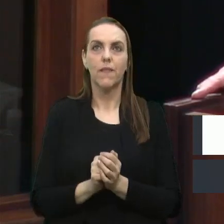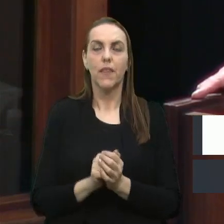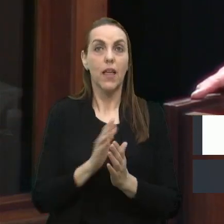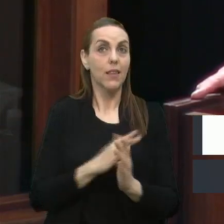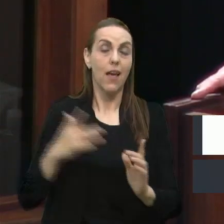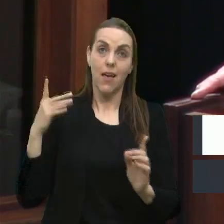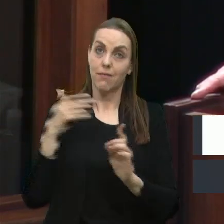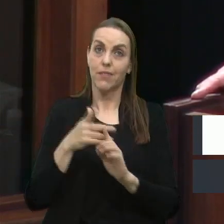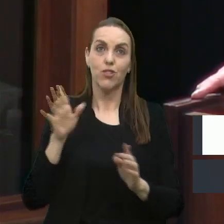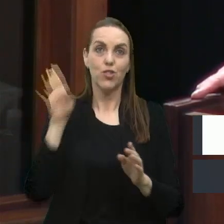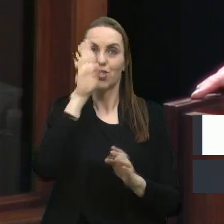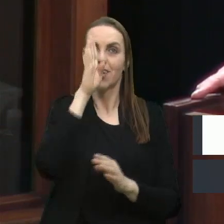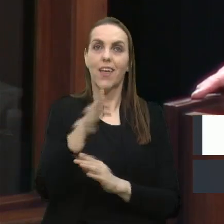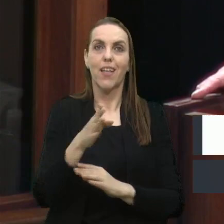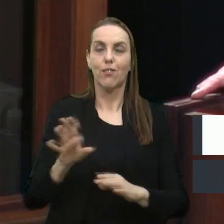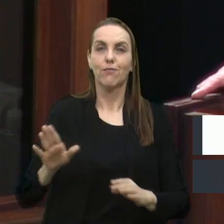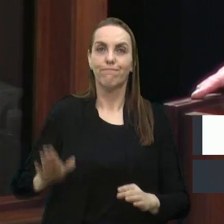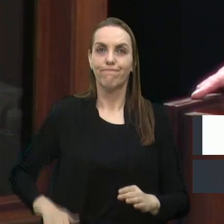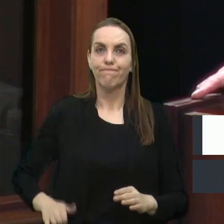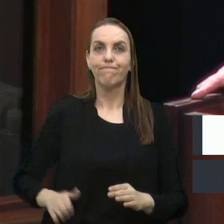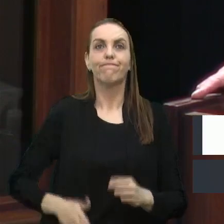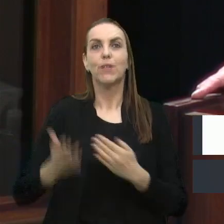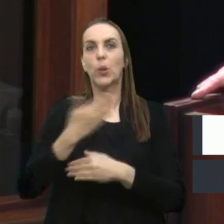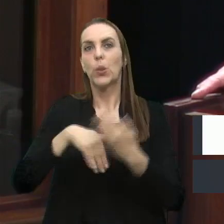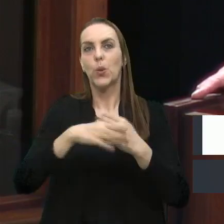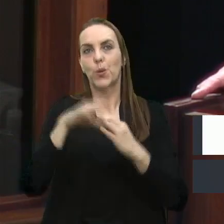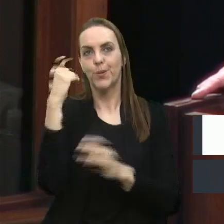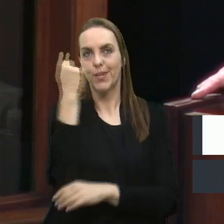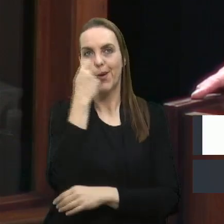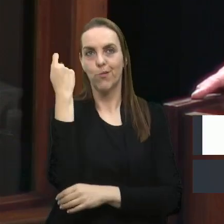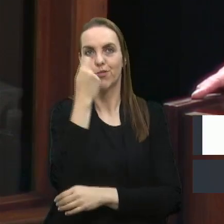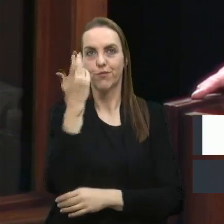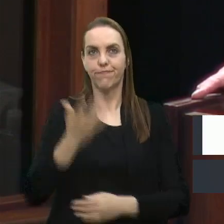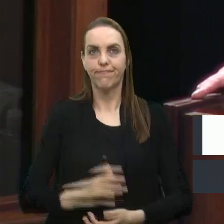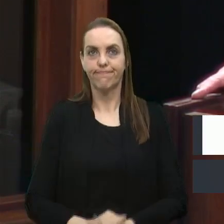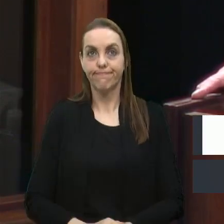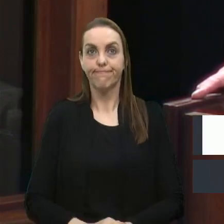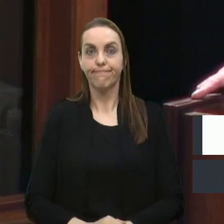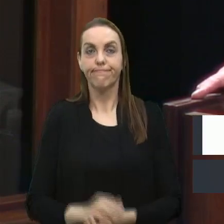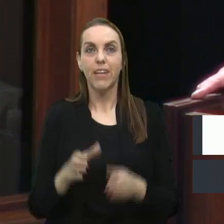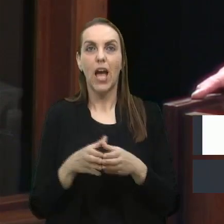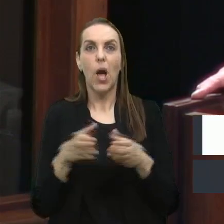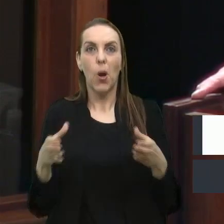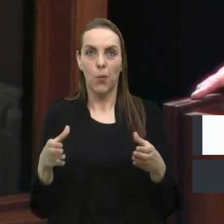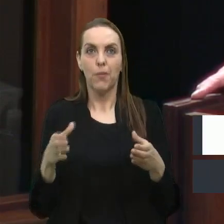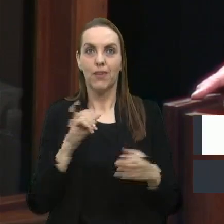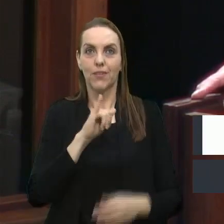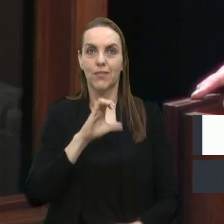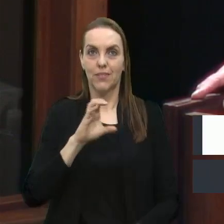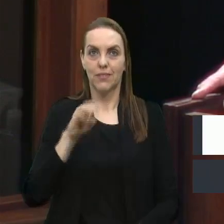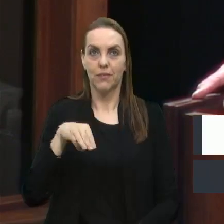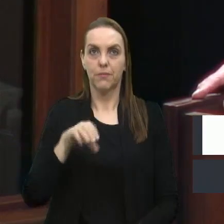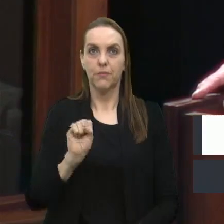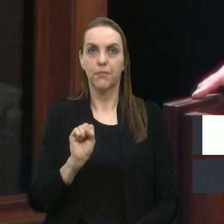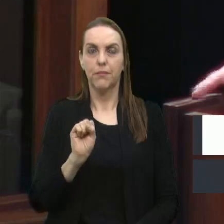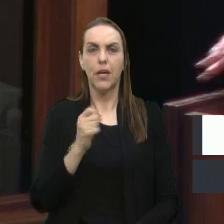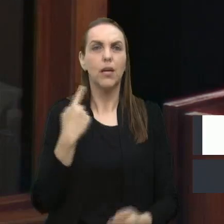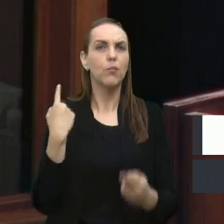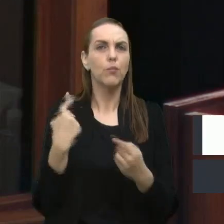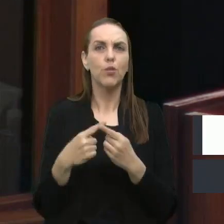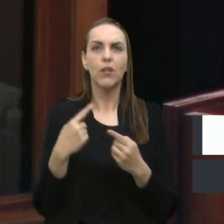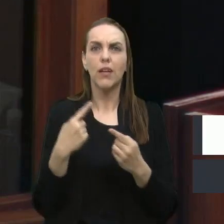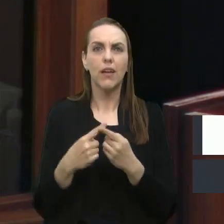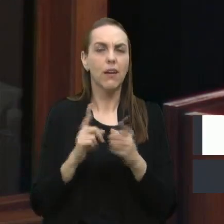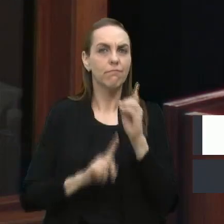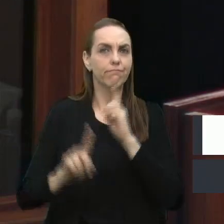o bolso de todos os gaúchos. E esse aumento dessa alíquota, alguns dizem que é por causa da nova